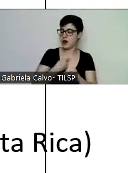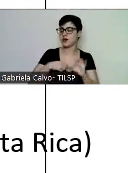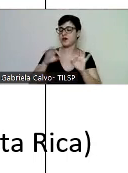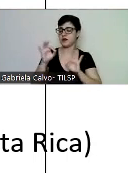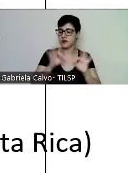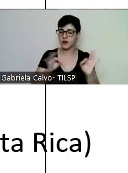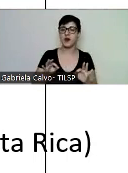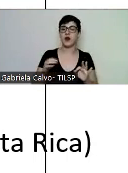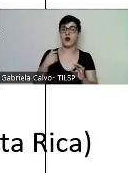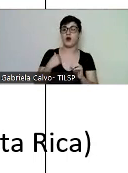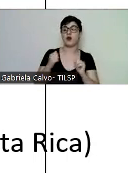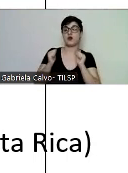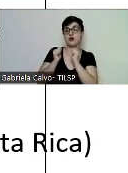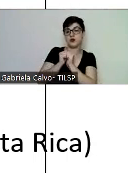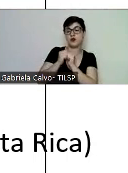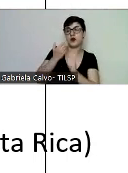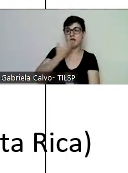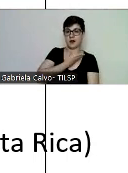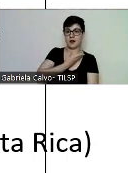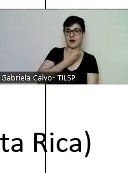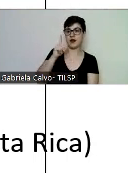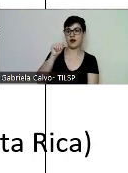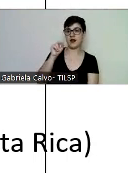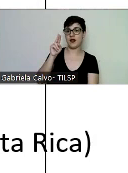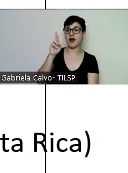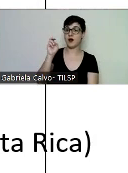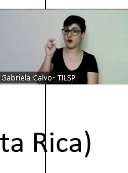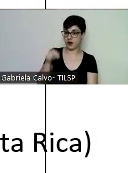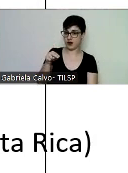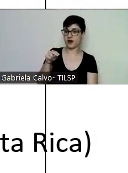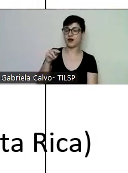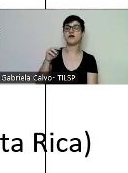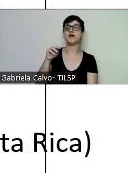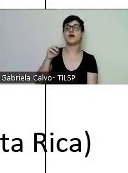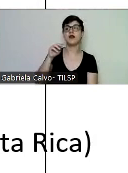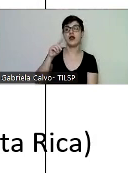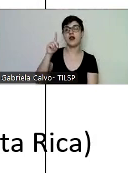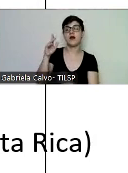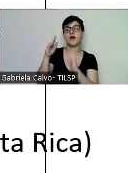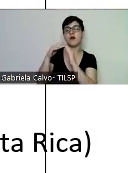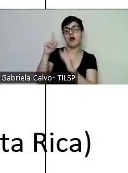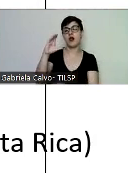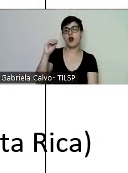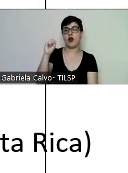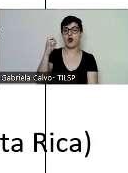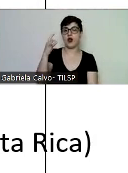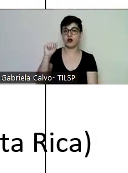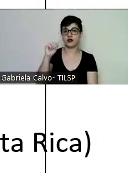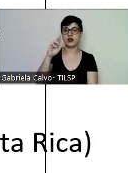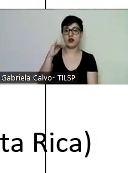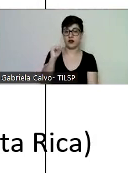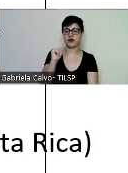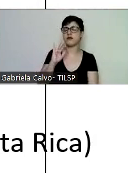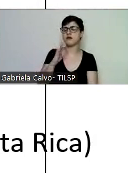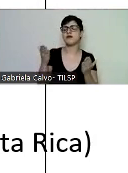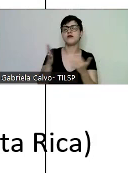Eu e a minha colega Laura Bonilha da Costa Rica mas mostra para vocês aqui o